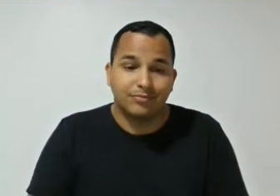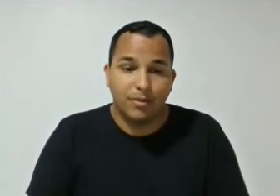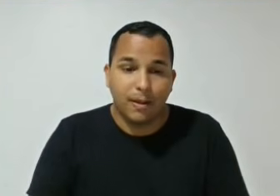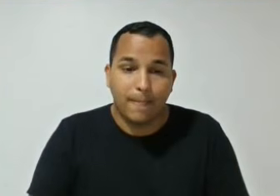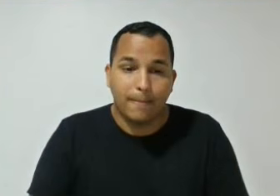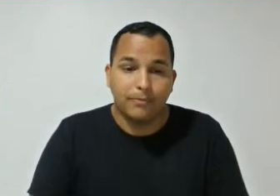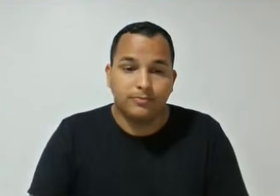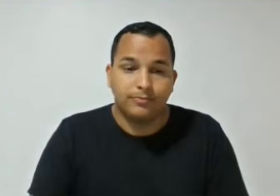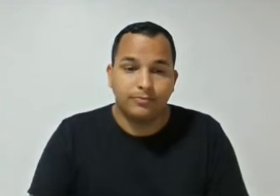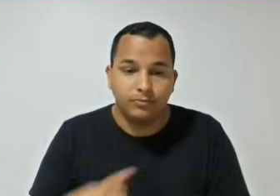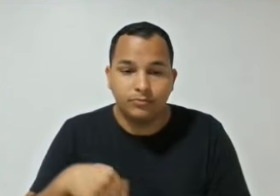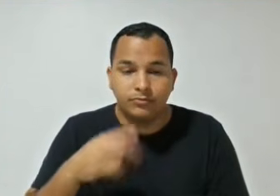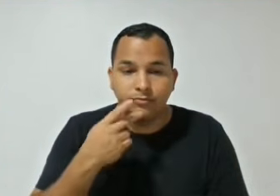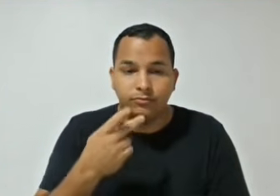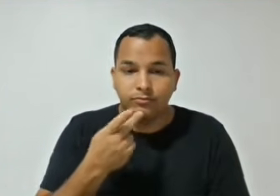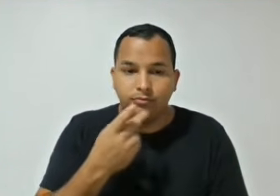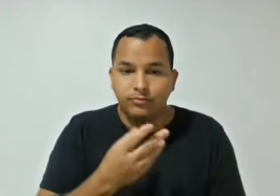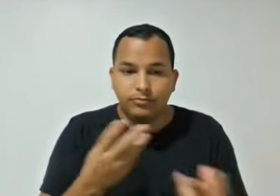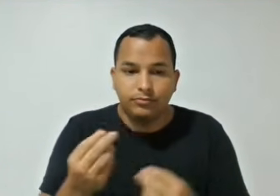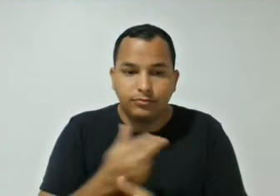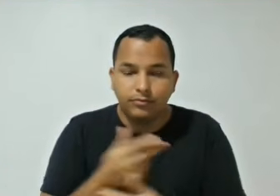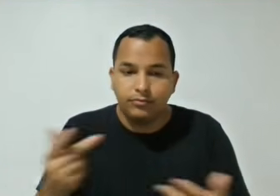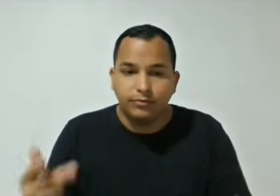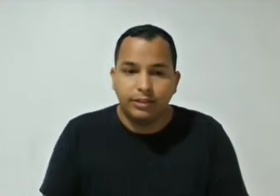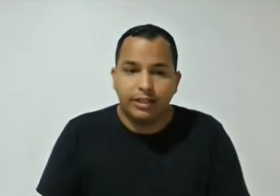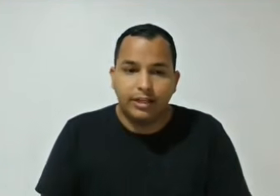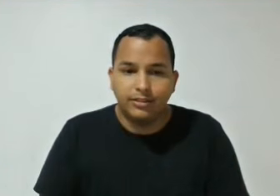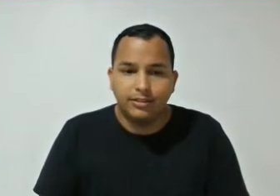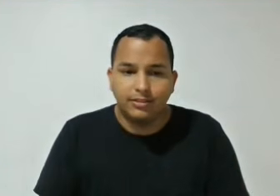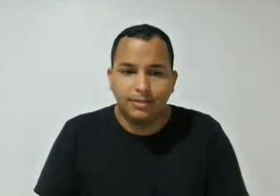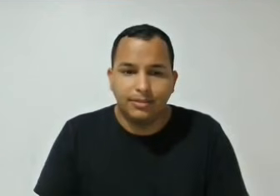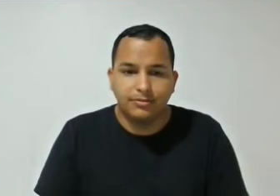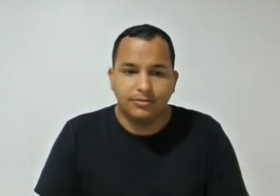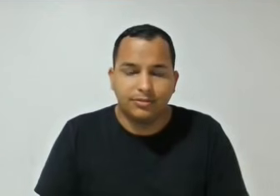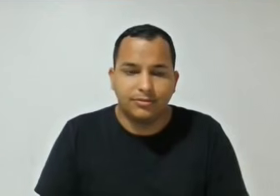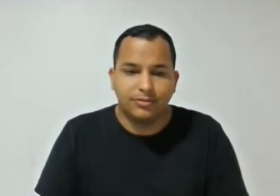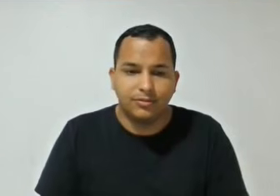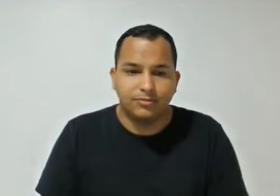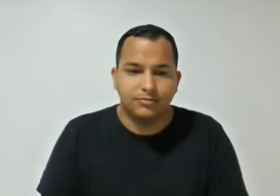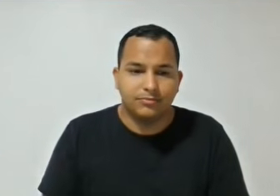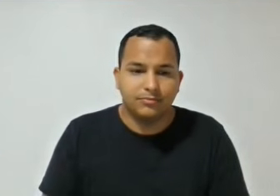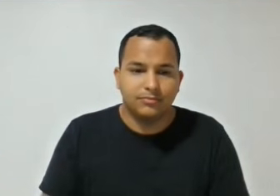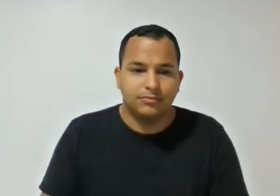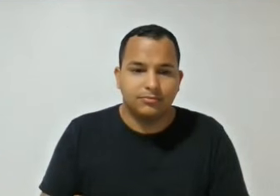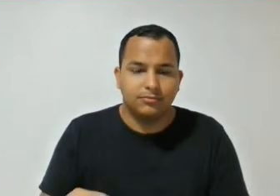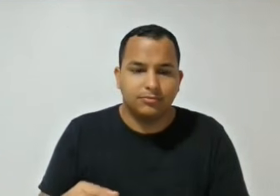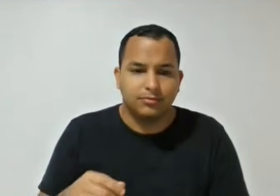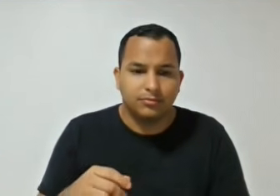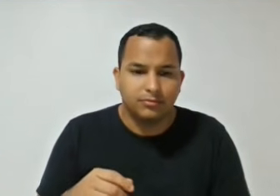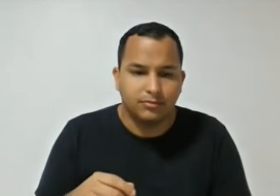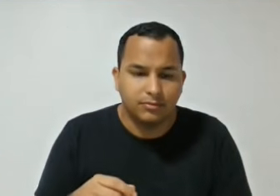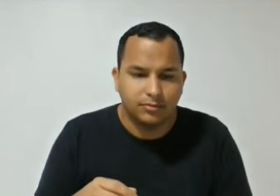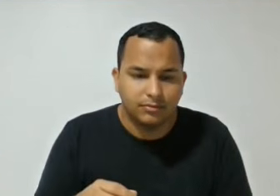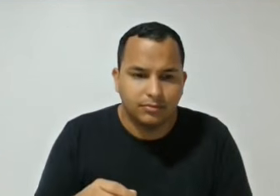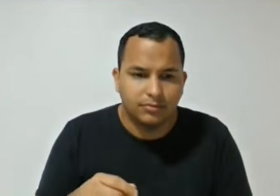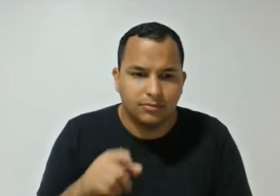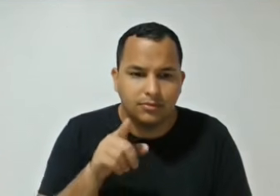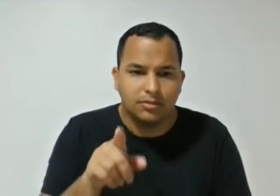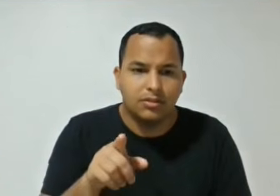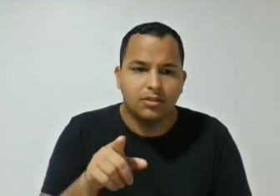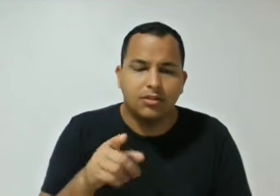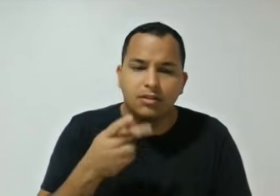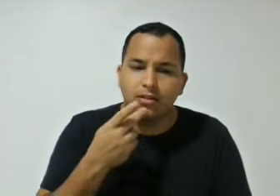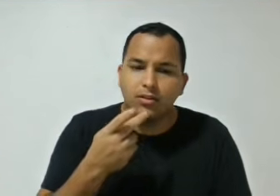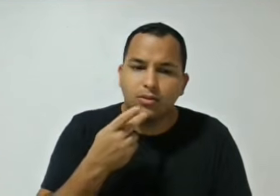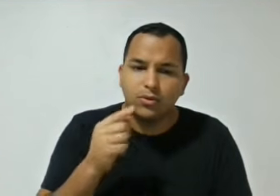estamos falando um bocado de coisa aqui, é bom a gente falar sobre isso, sem fazer nenhum alarde, alguma coisa, mas nós precisamos